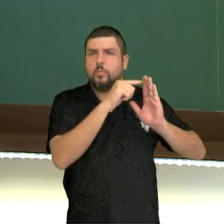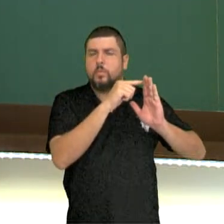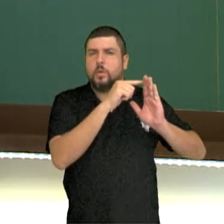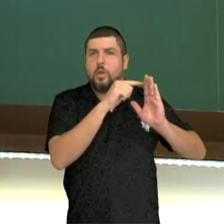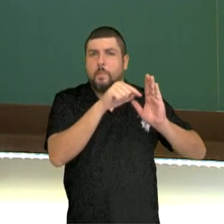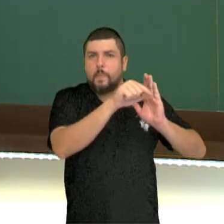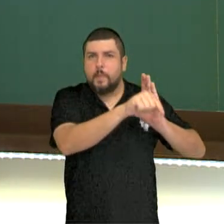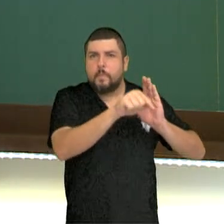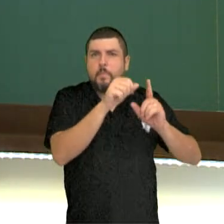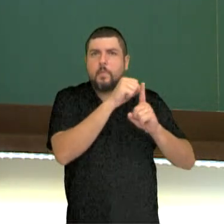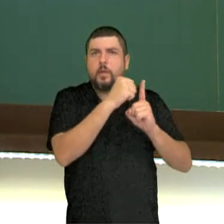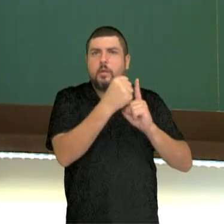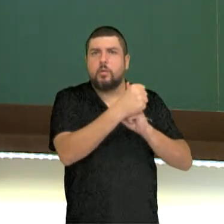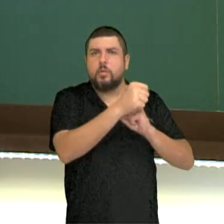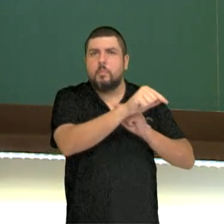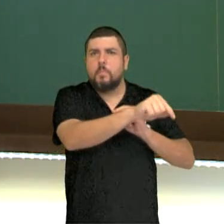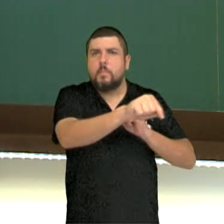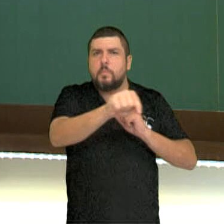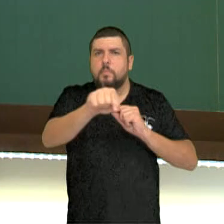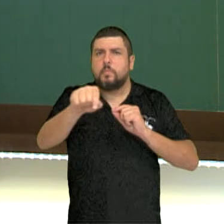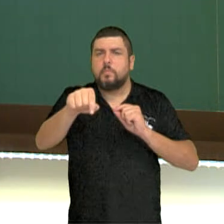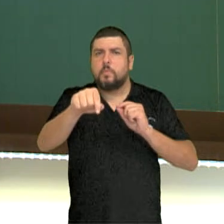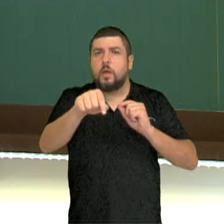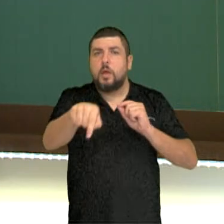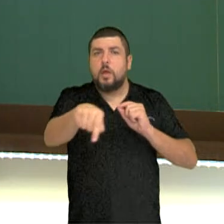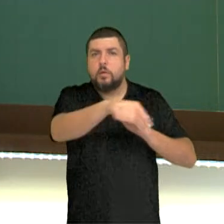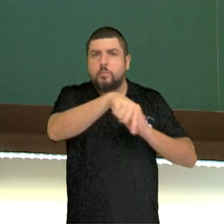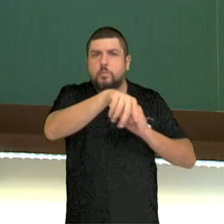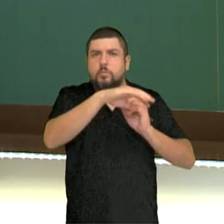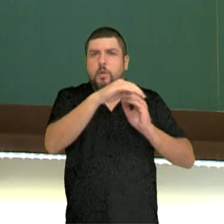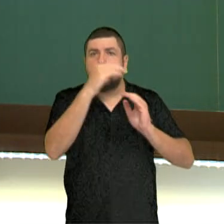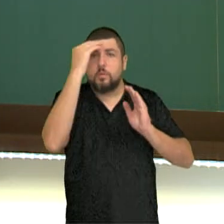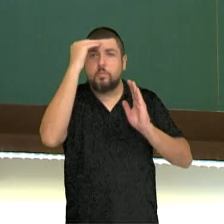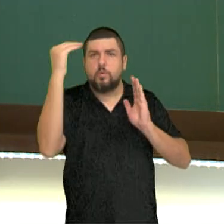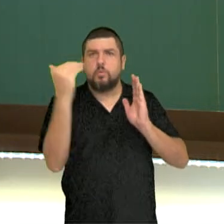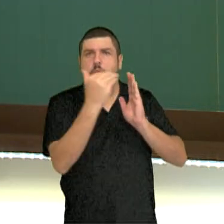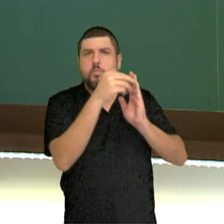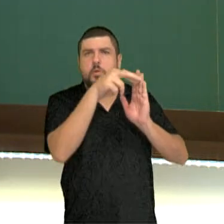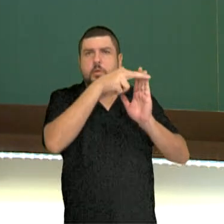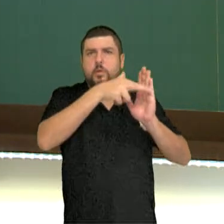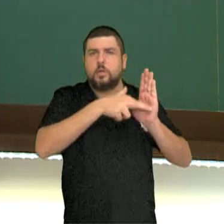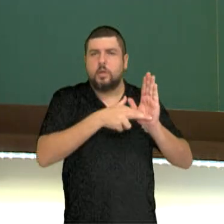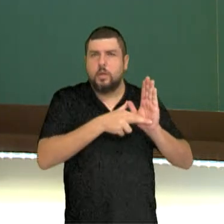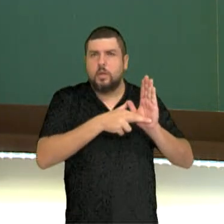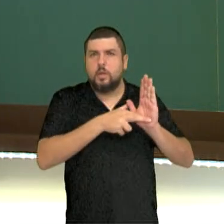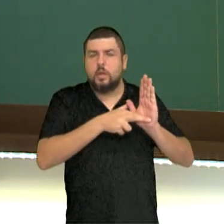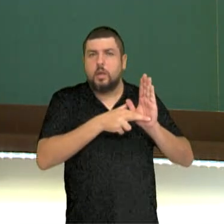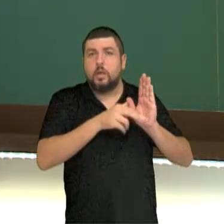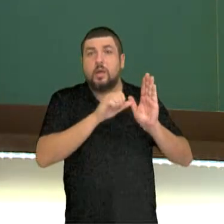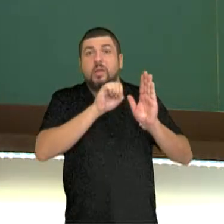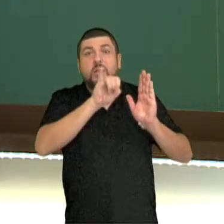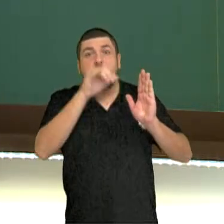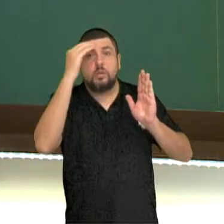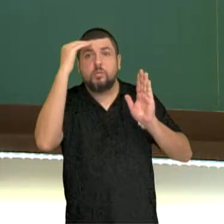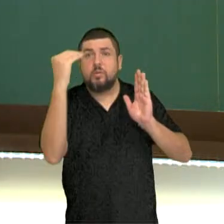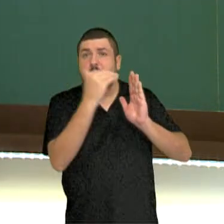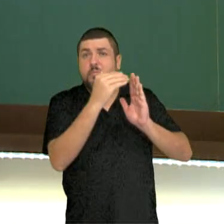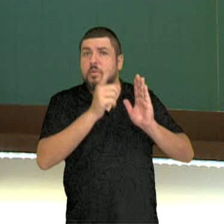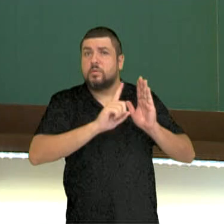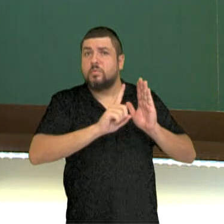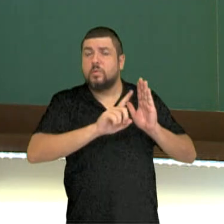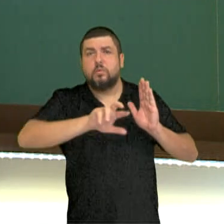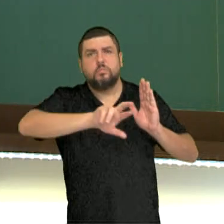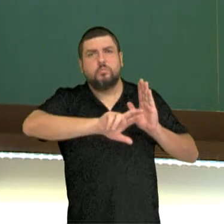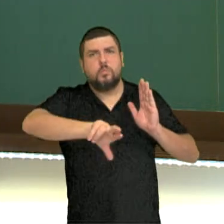cumprir essas regras, não pode ser estudado pela sociologia, porque não é objeto de análise sociológica. Não é uma coisa de análise